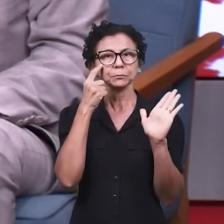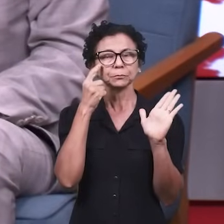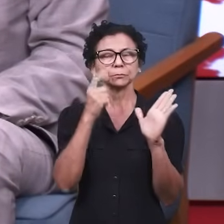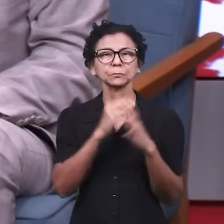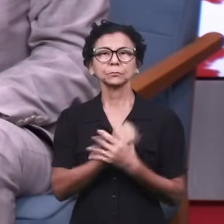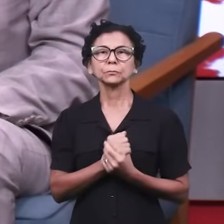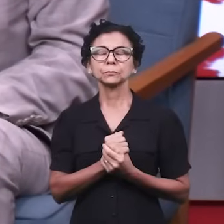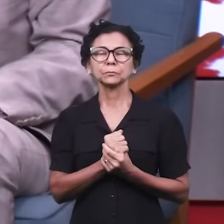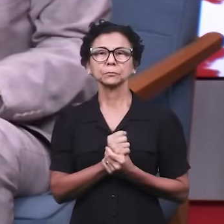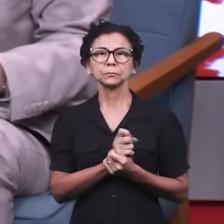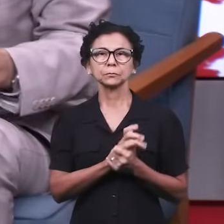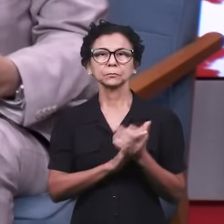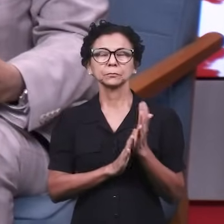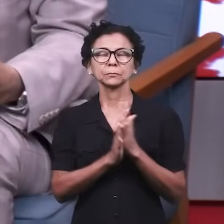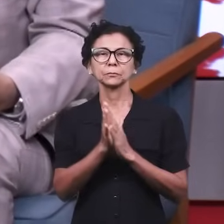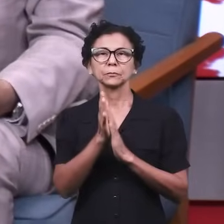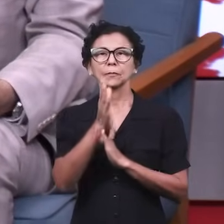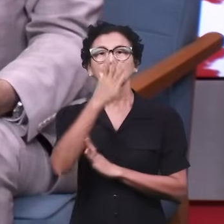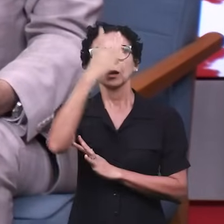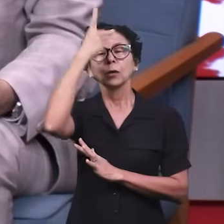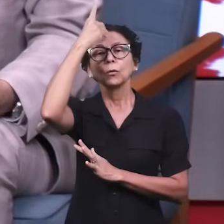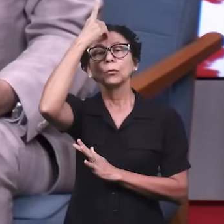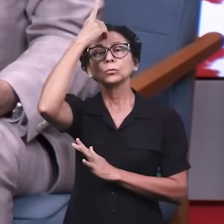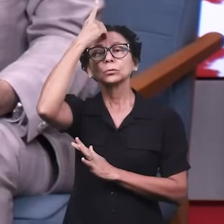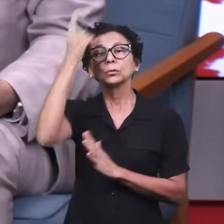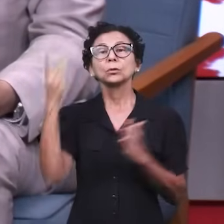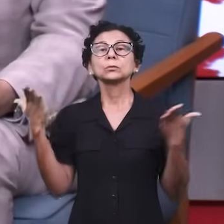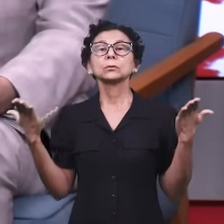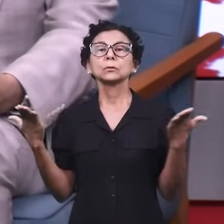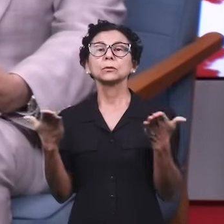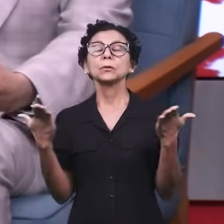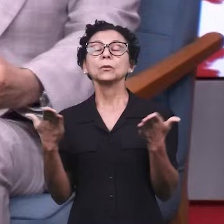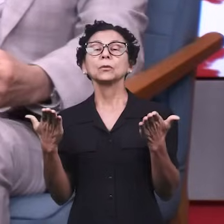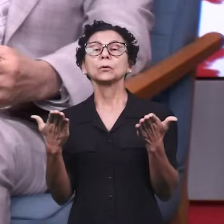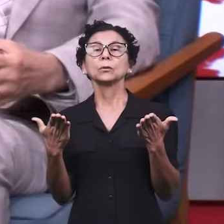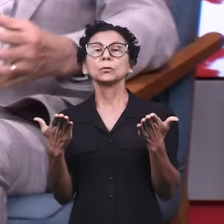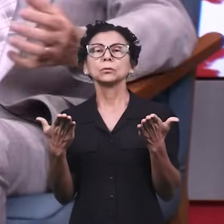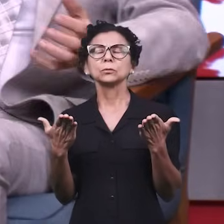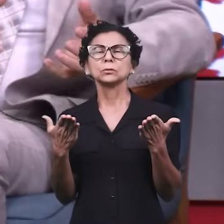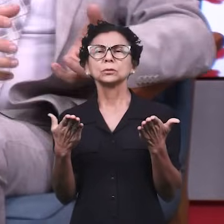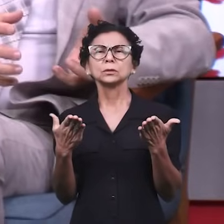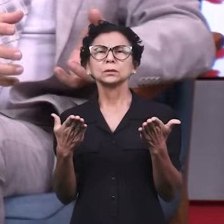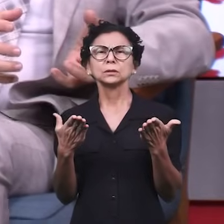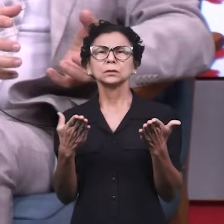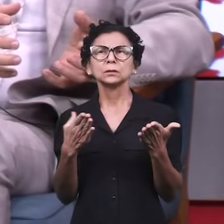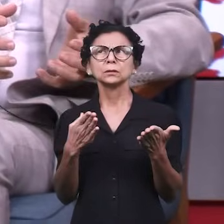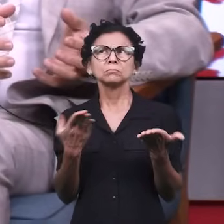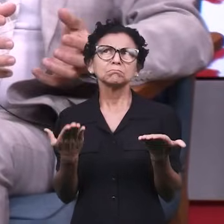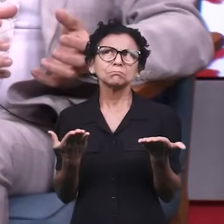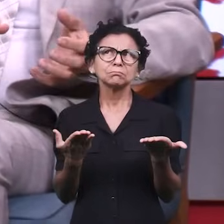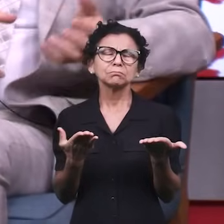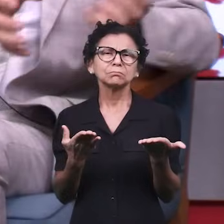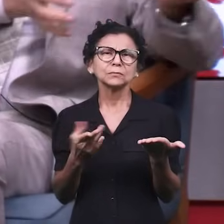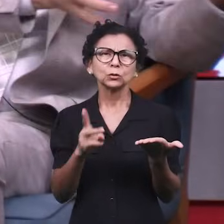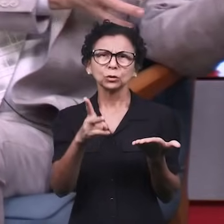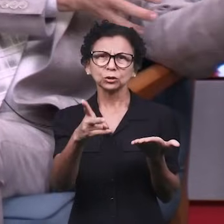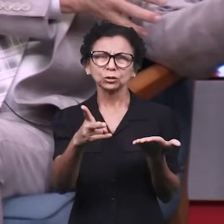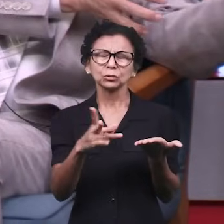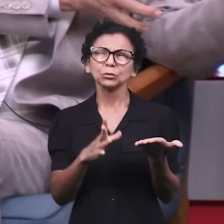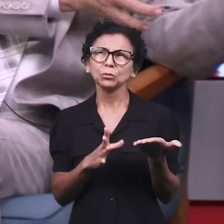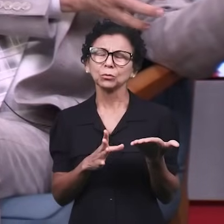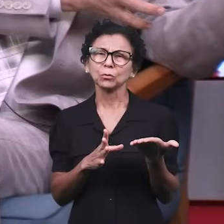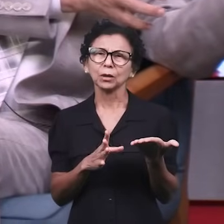falar sobre como os dons espirituais acontecem hoje. Eles existem hoje? Ou será que os